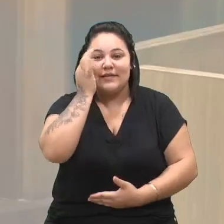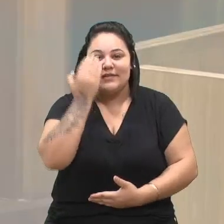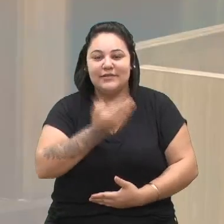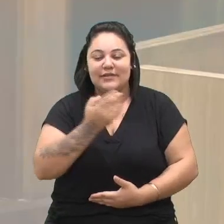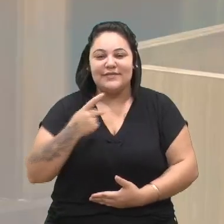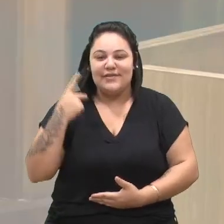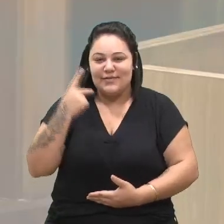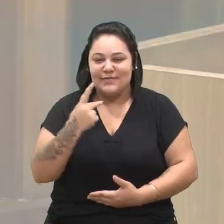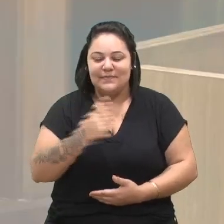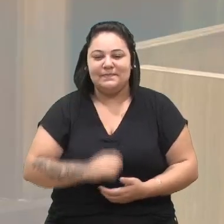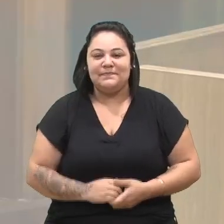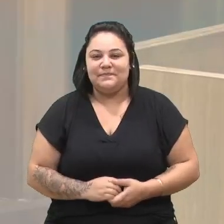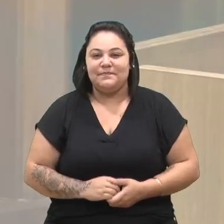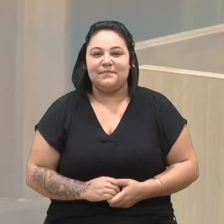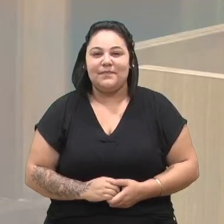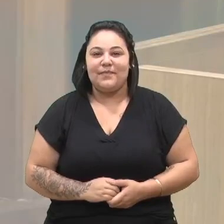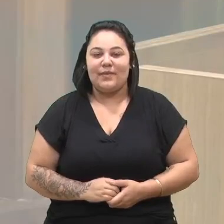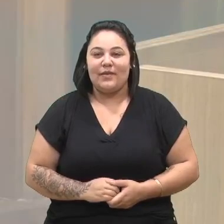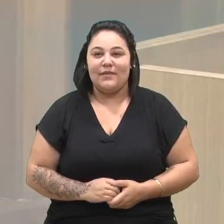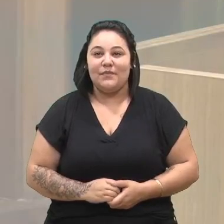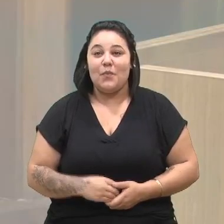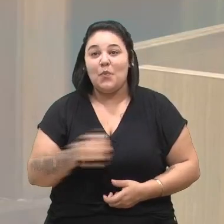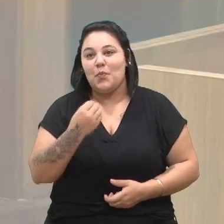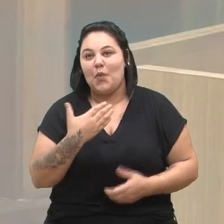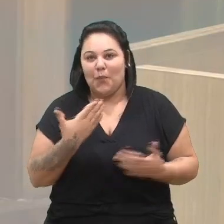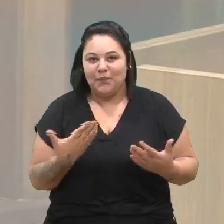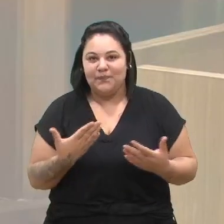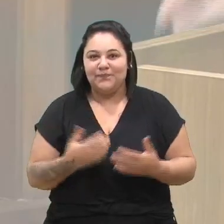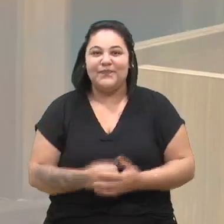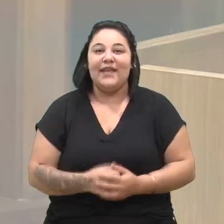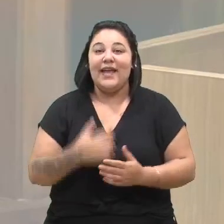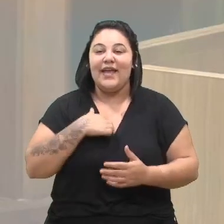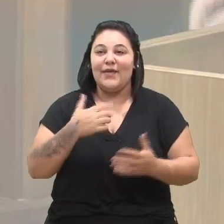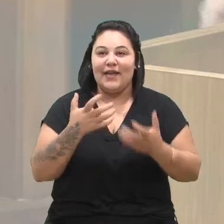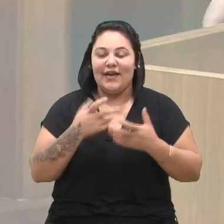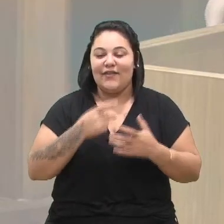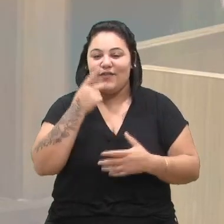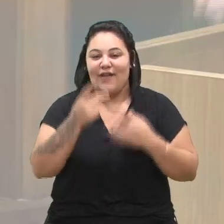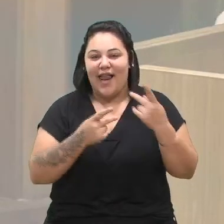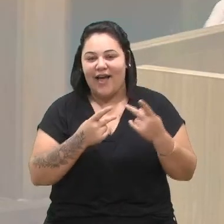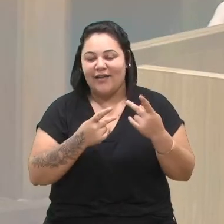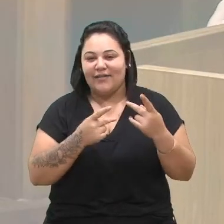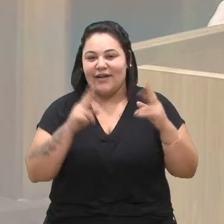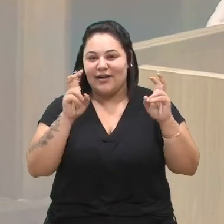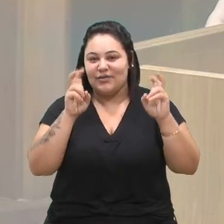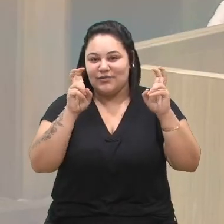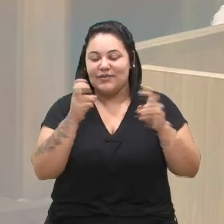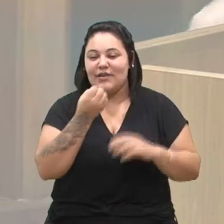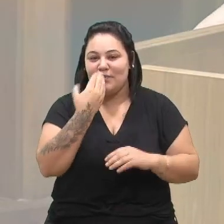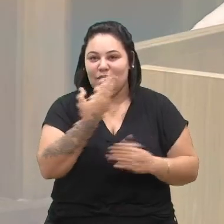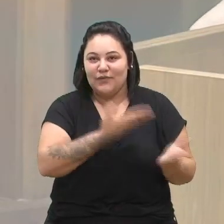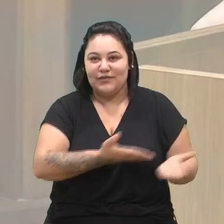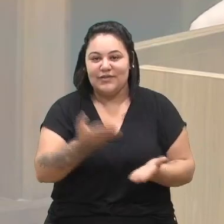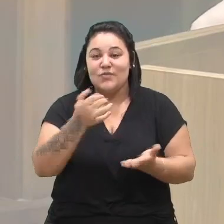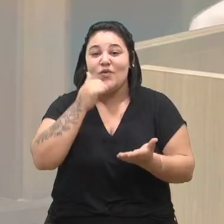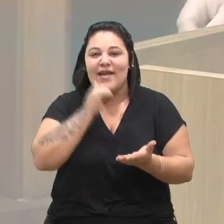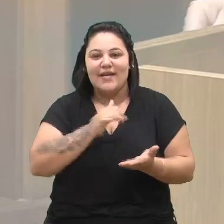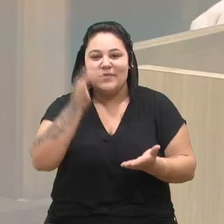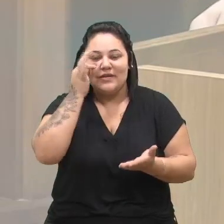vereadoras. Bom, eu quero falar alguns assuntos, e que bom que vocês estarão na Festa da Uva, as mulheres,